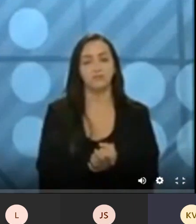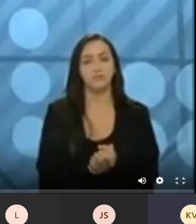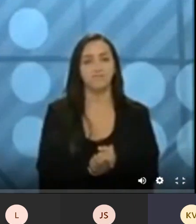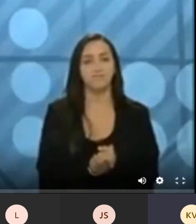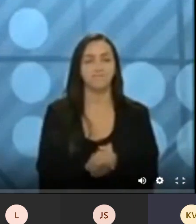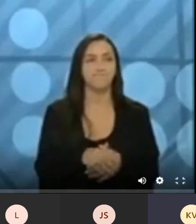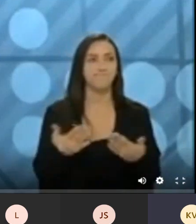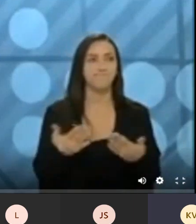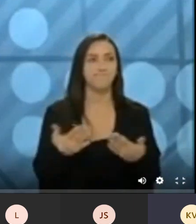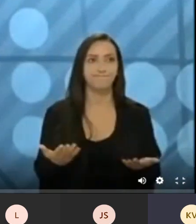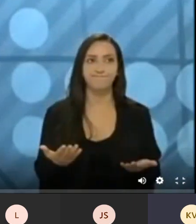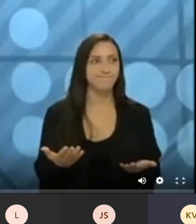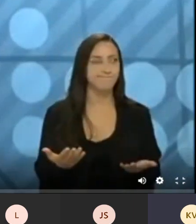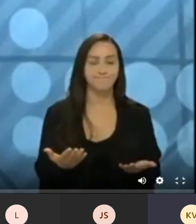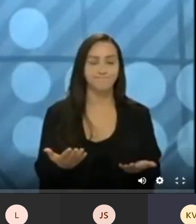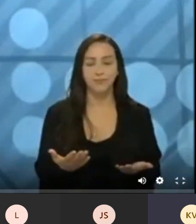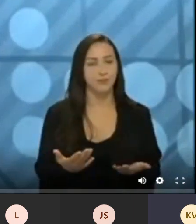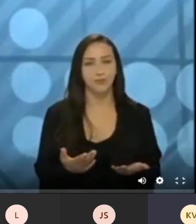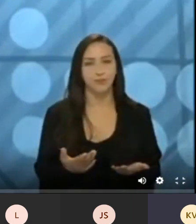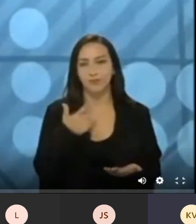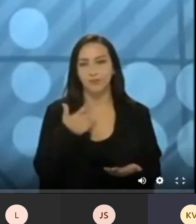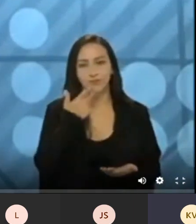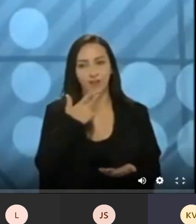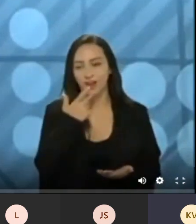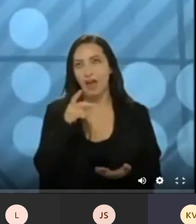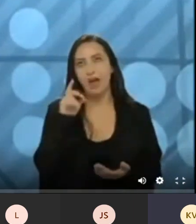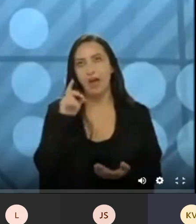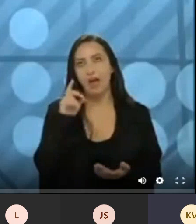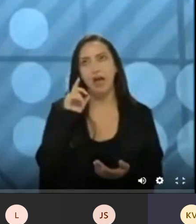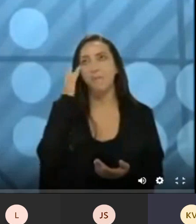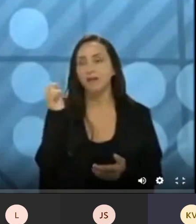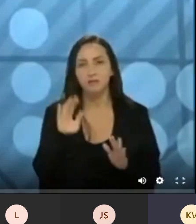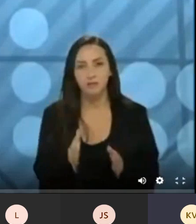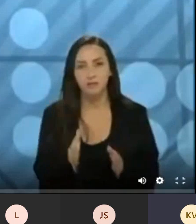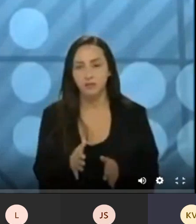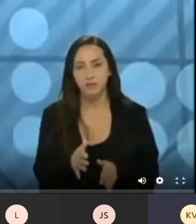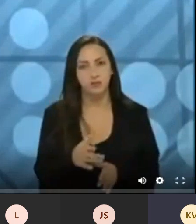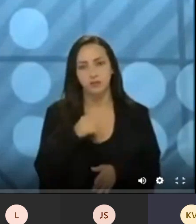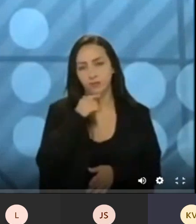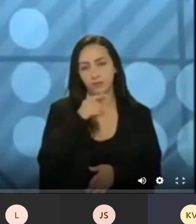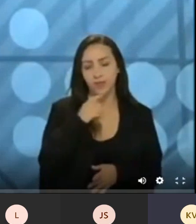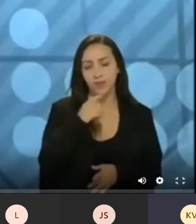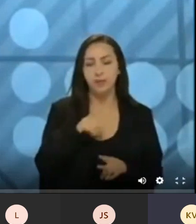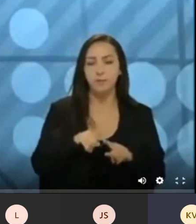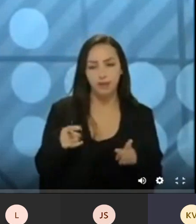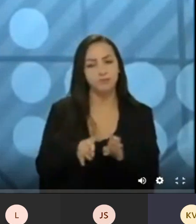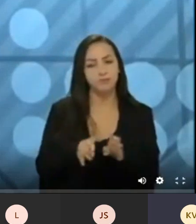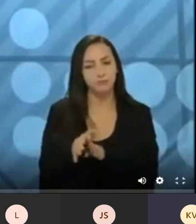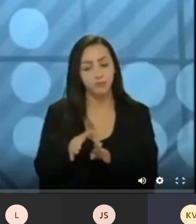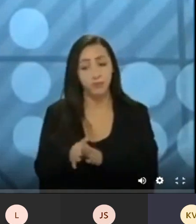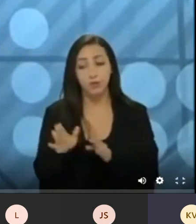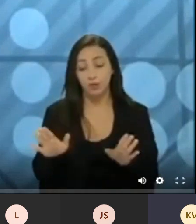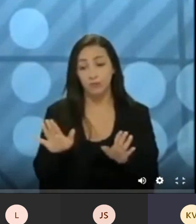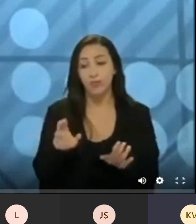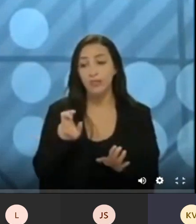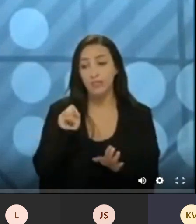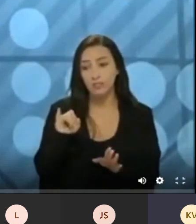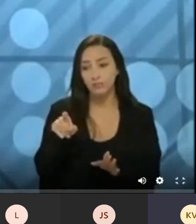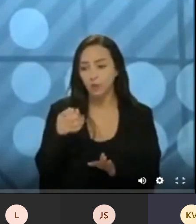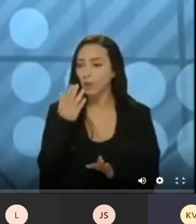exemplo, não adianta a gente prometer que vai do dia para a noite ter um efeito. Mas é claro, você já orienta, olha, se